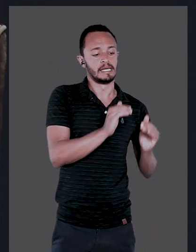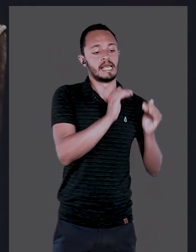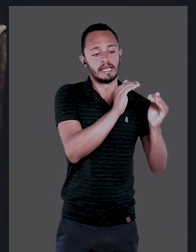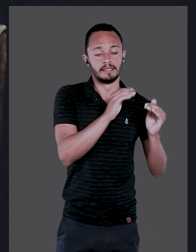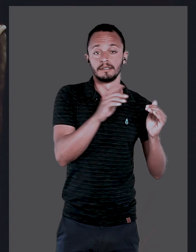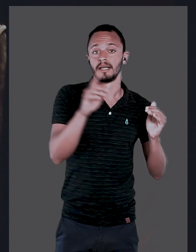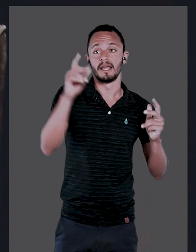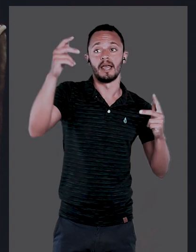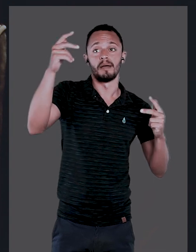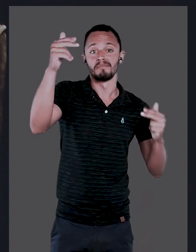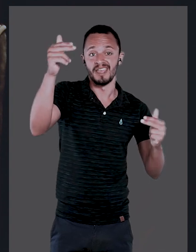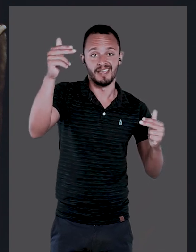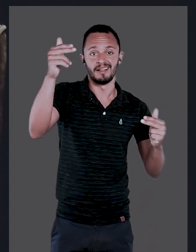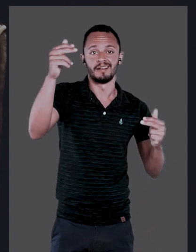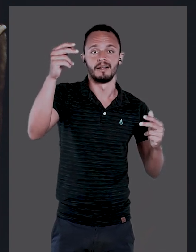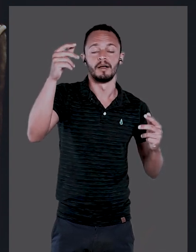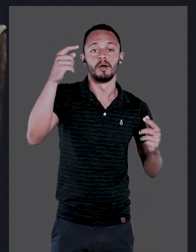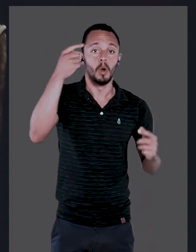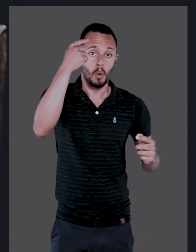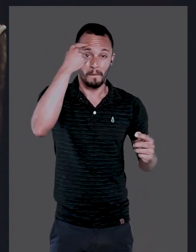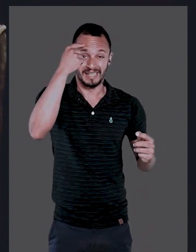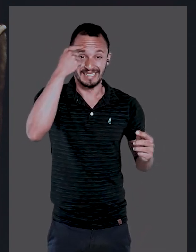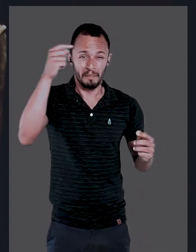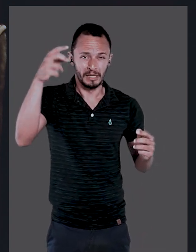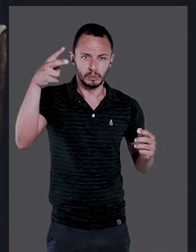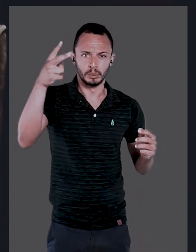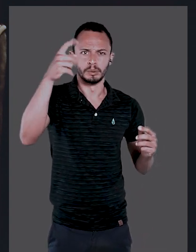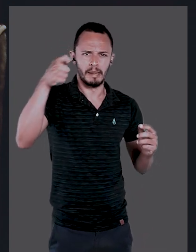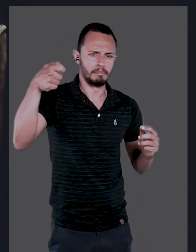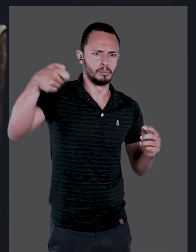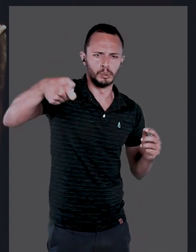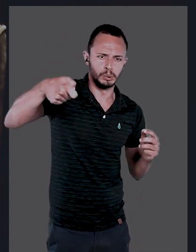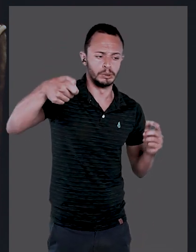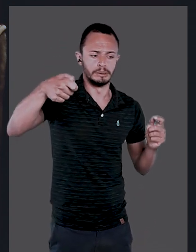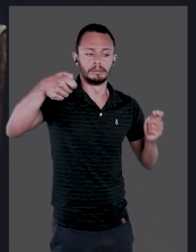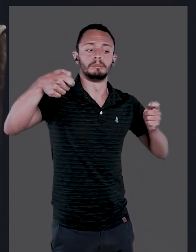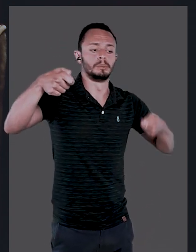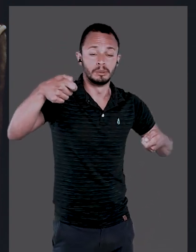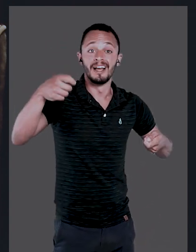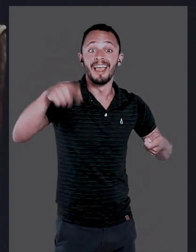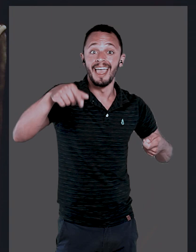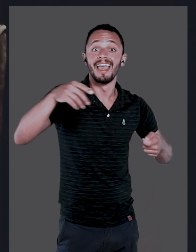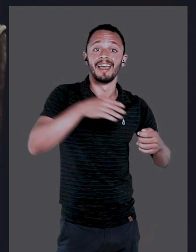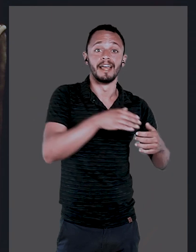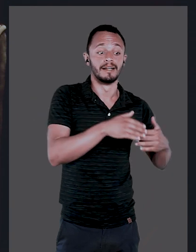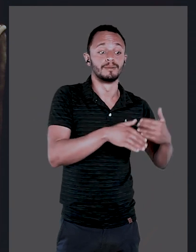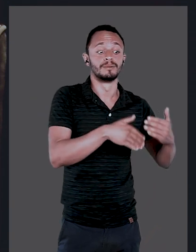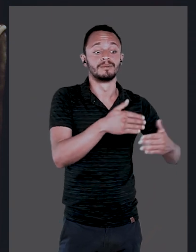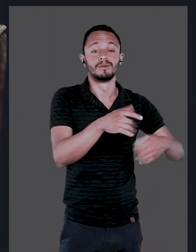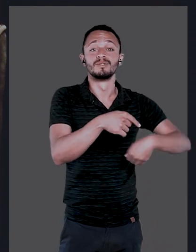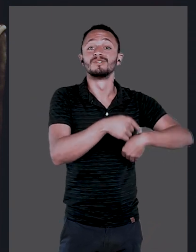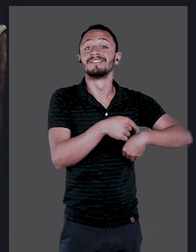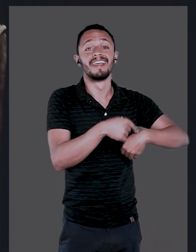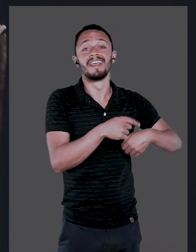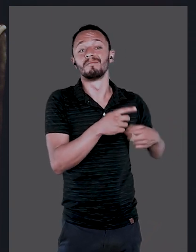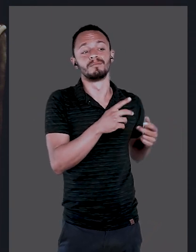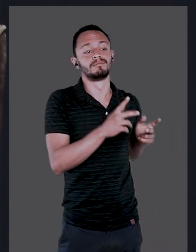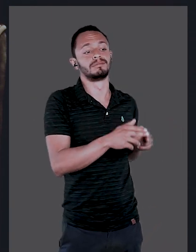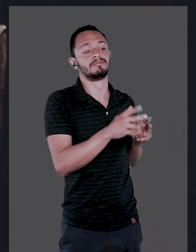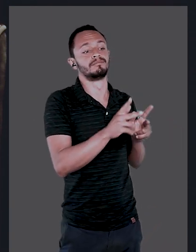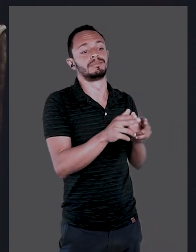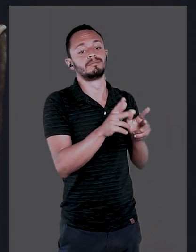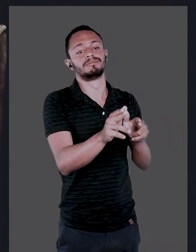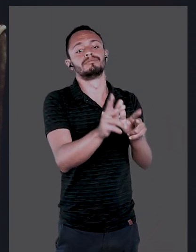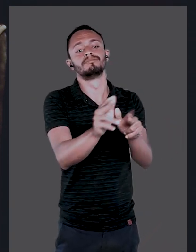que as elites ainda são as mesmas, que eventualmente o pensamento dominante é um pensamento que ainda vem daquele